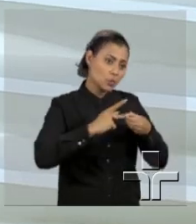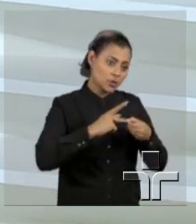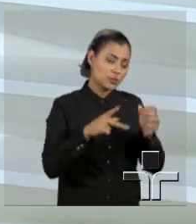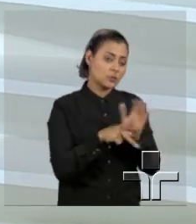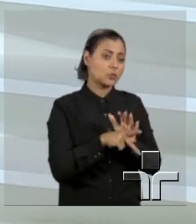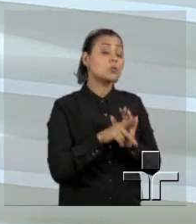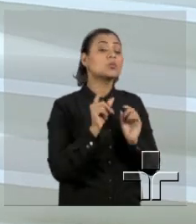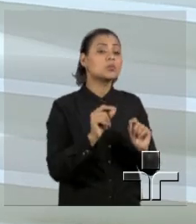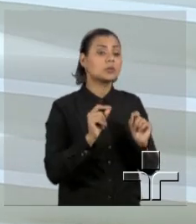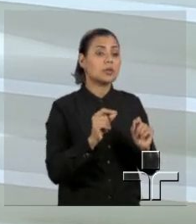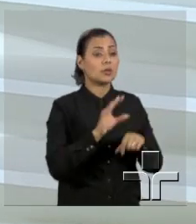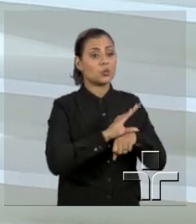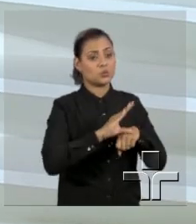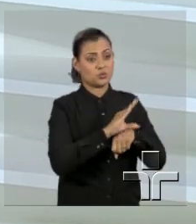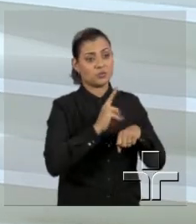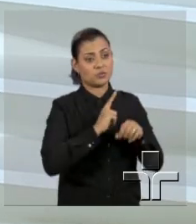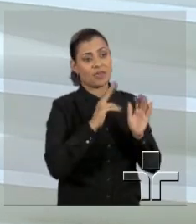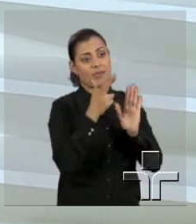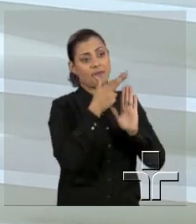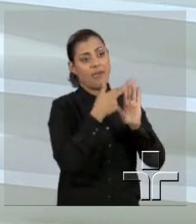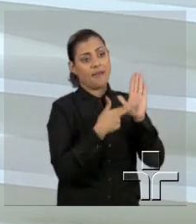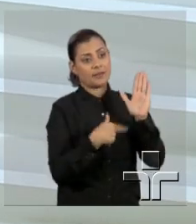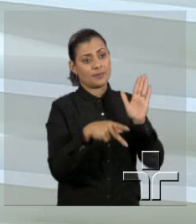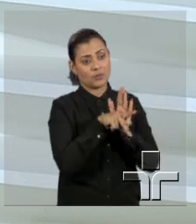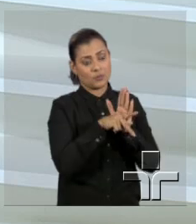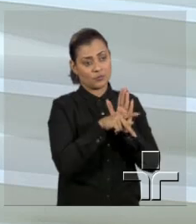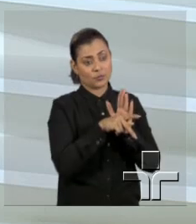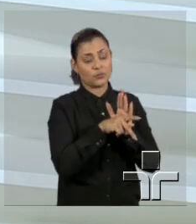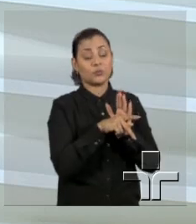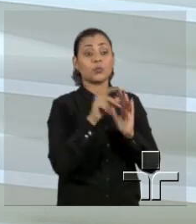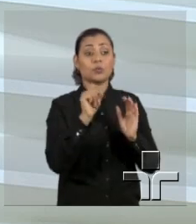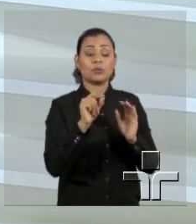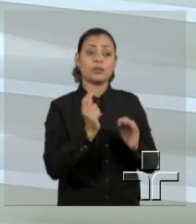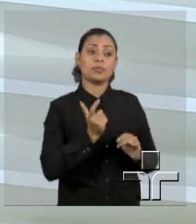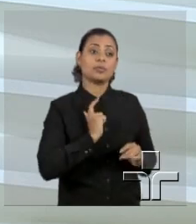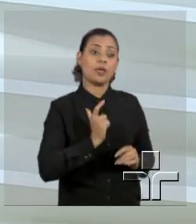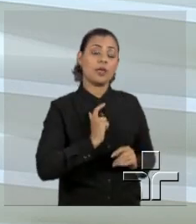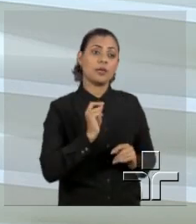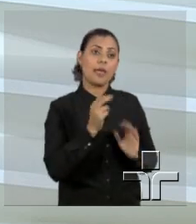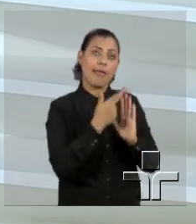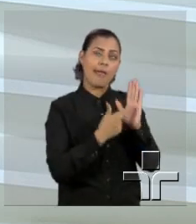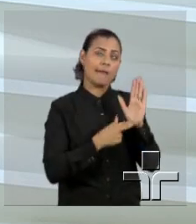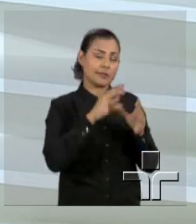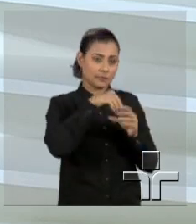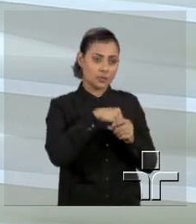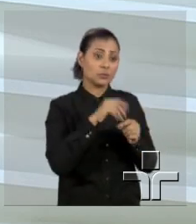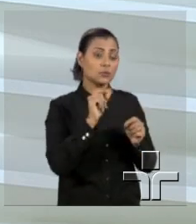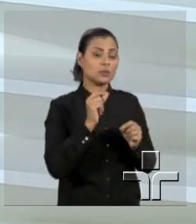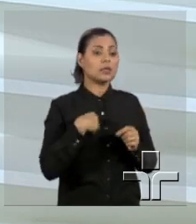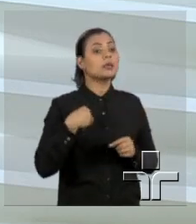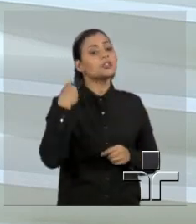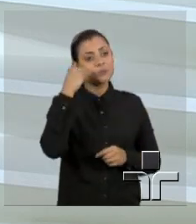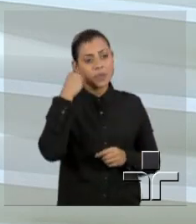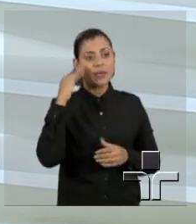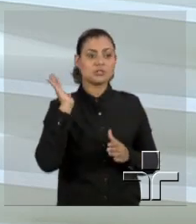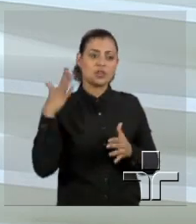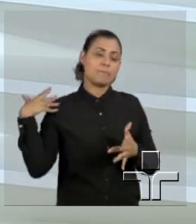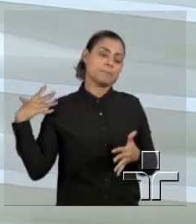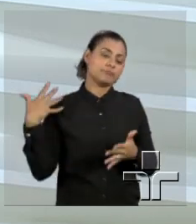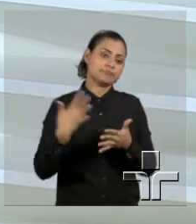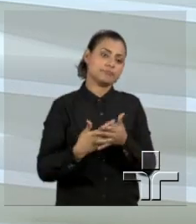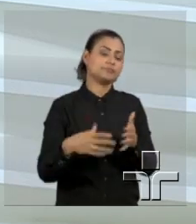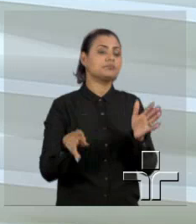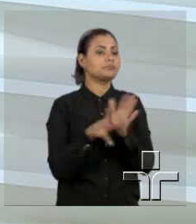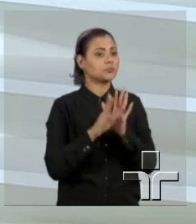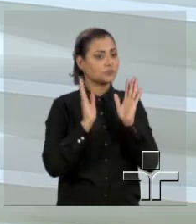República estão na Constituição. Um deles é compor a carreira, fazer parte da carreira, tanto no plano